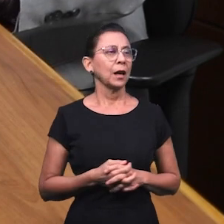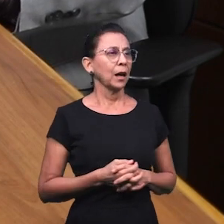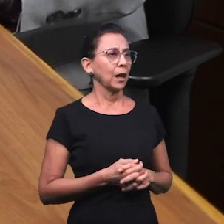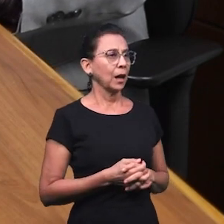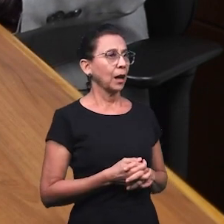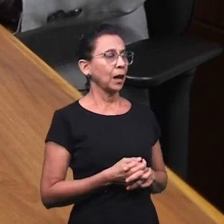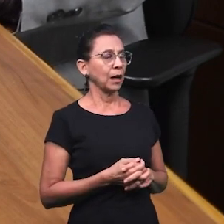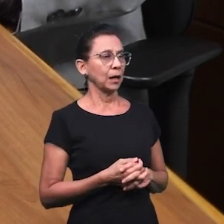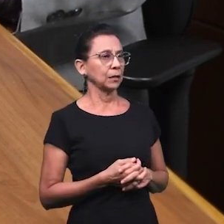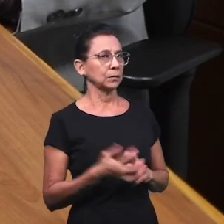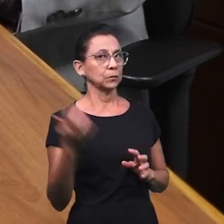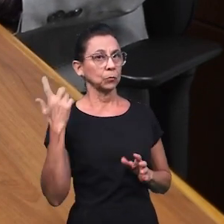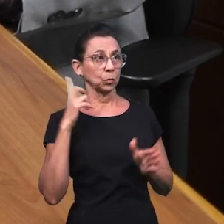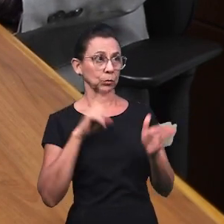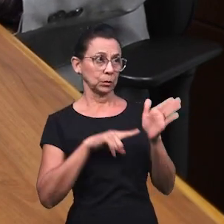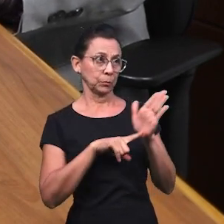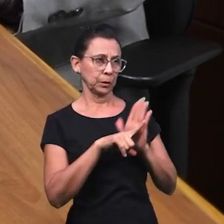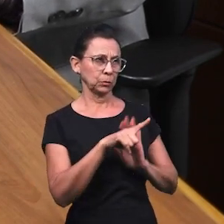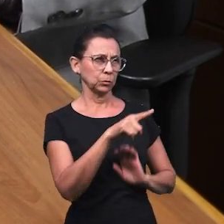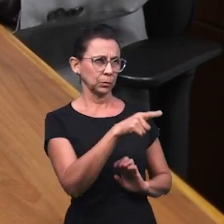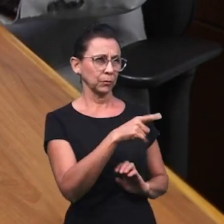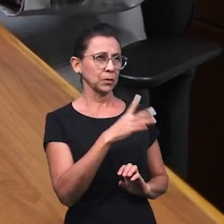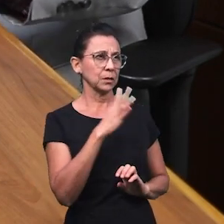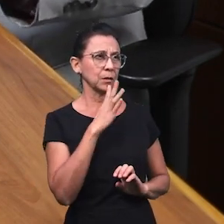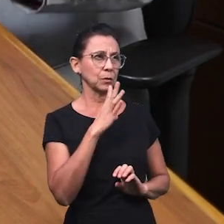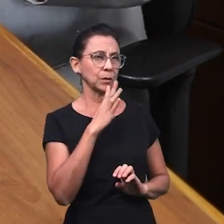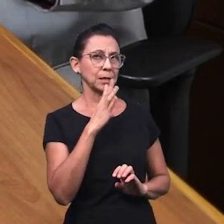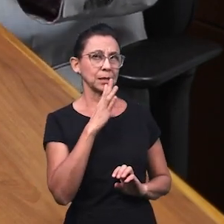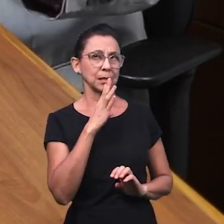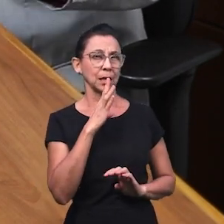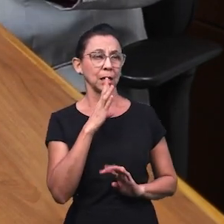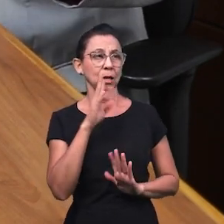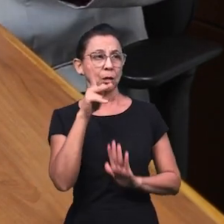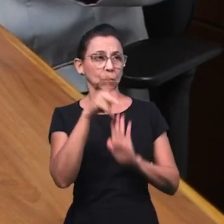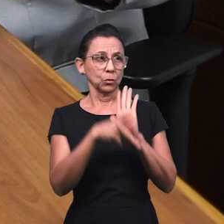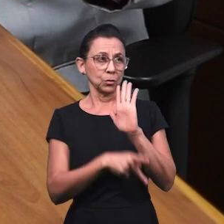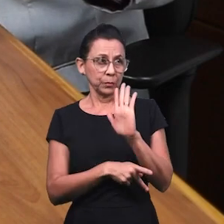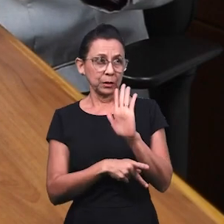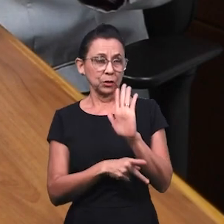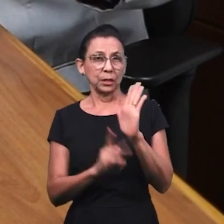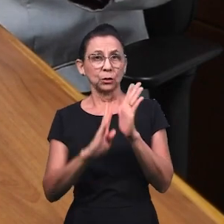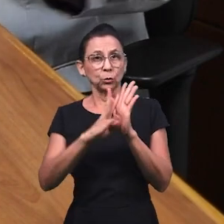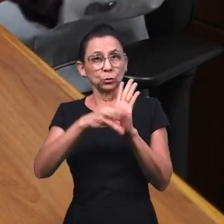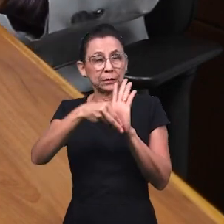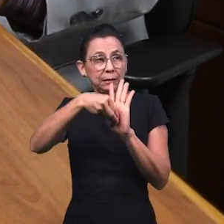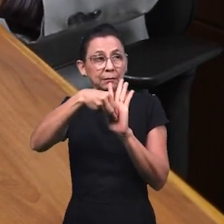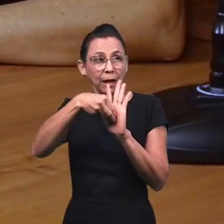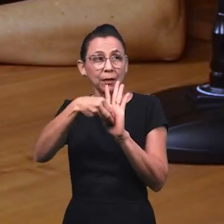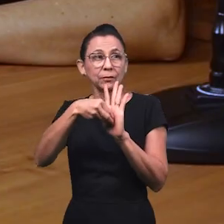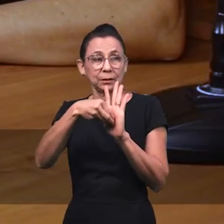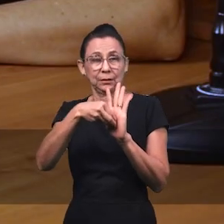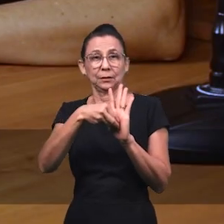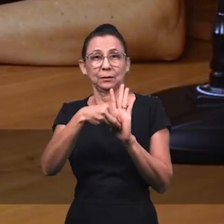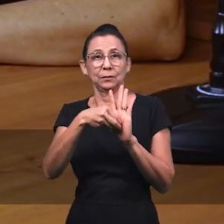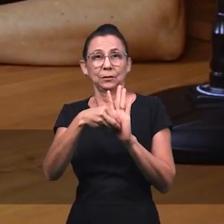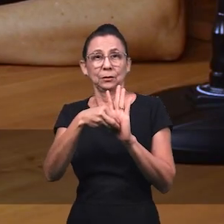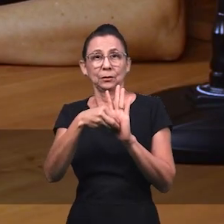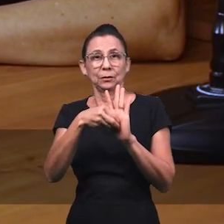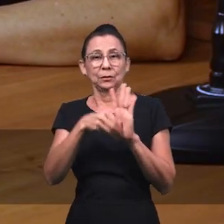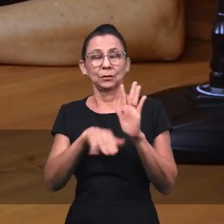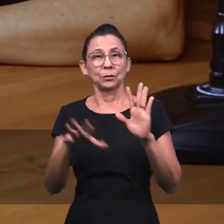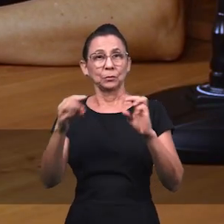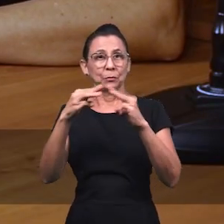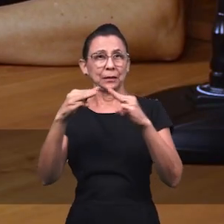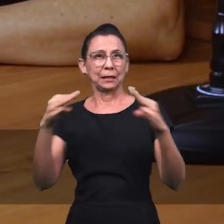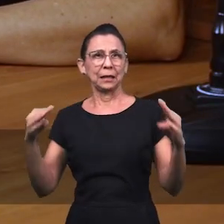Inclusive, eu tenho uma outra pergunta a te fazer. Você conheceu os projetos sustentáveis do Manaim? Assim, hoje